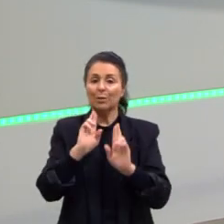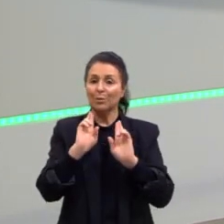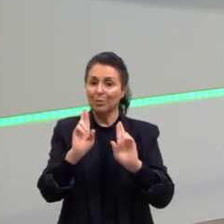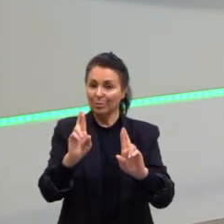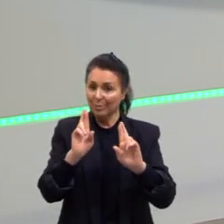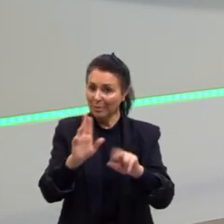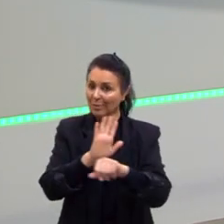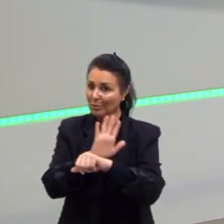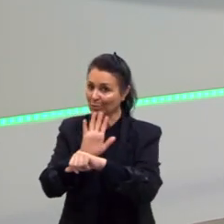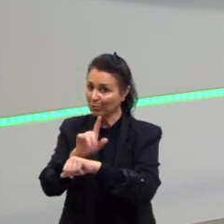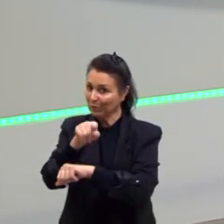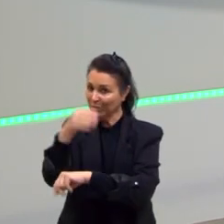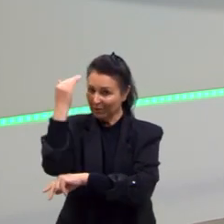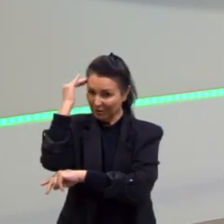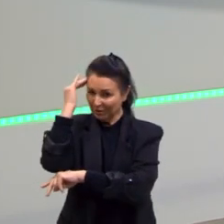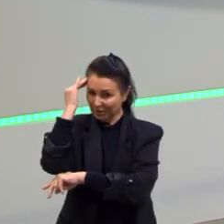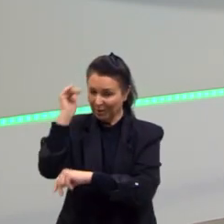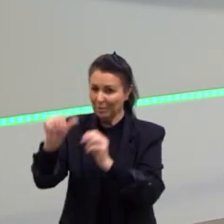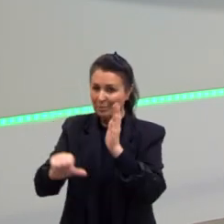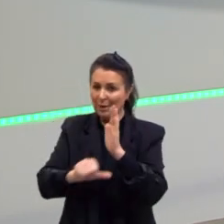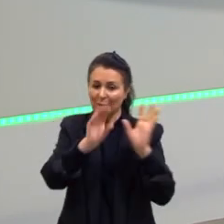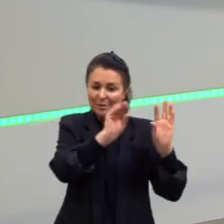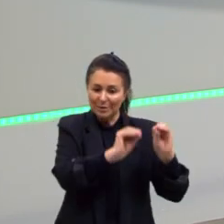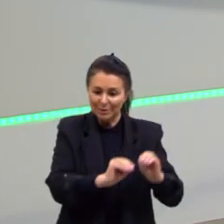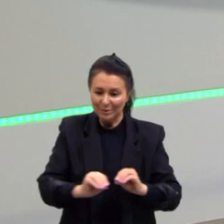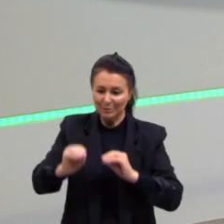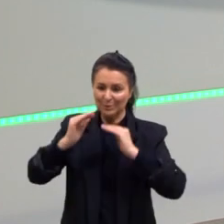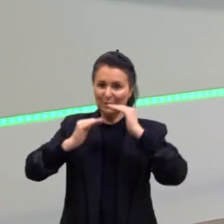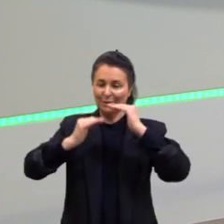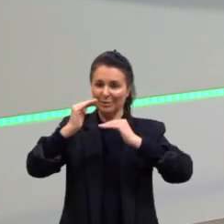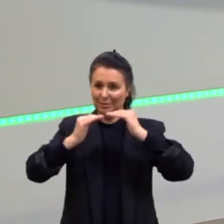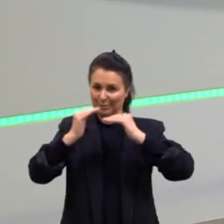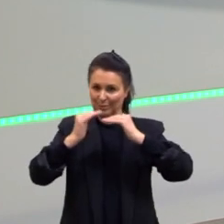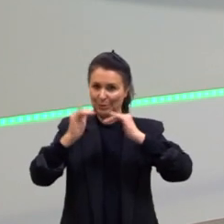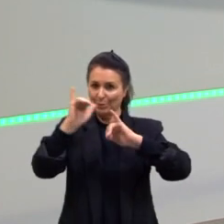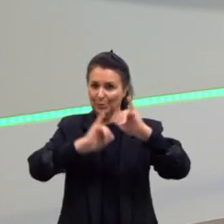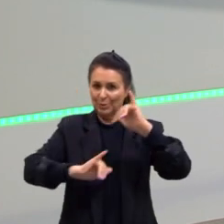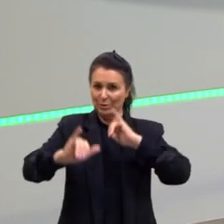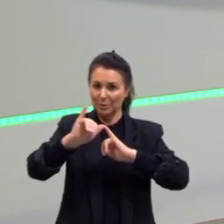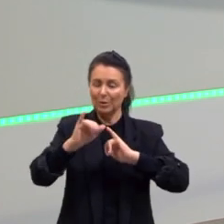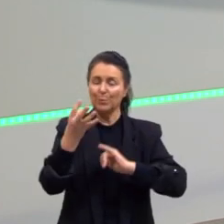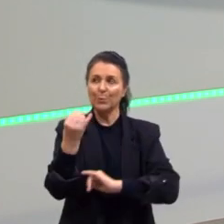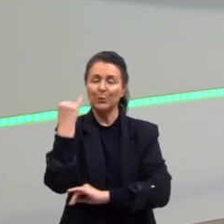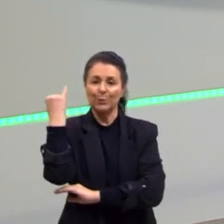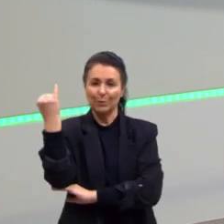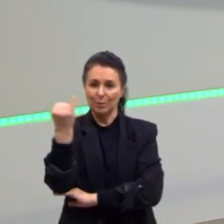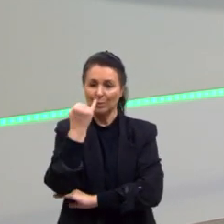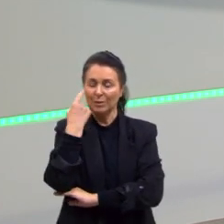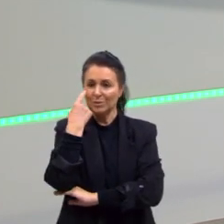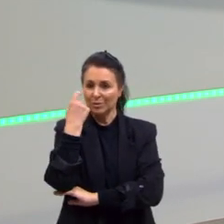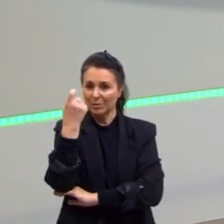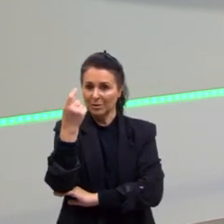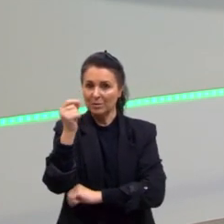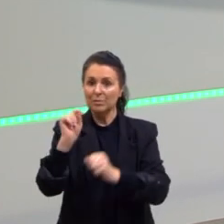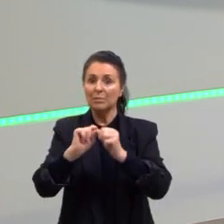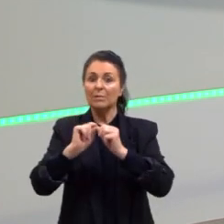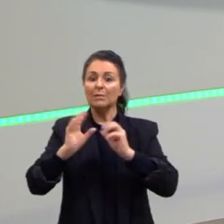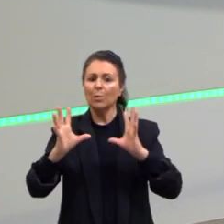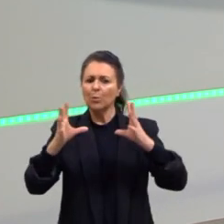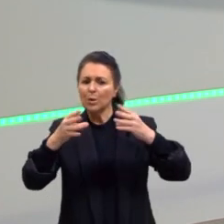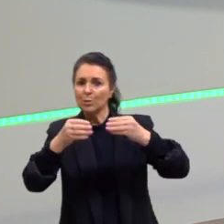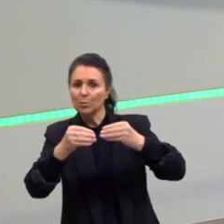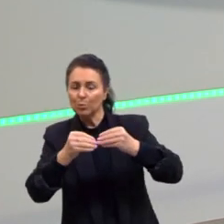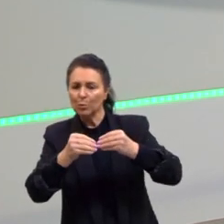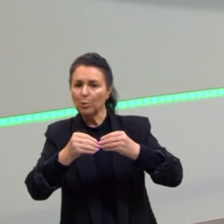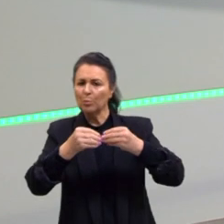de alguma forma eu tenho auxiliado vocês a entender um pouquinho do deslocamento de Equilíbrio é muito importante interessante fazer um resumo sobre